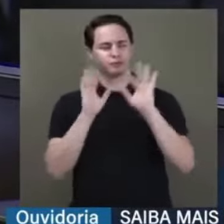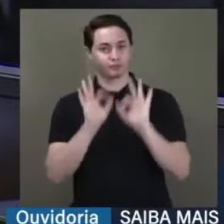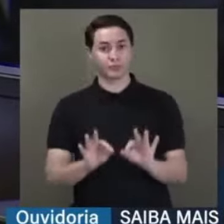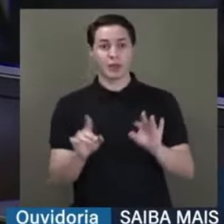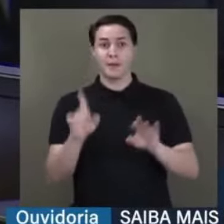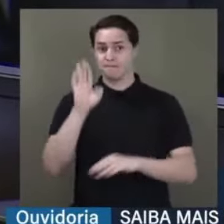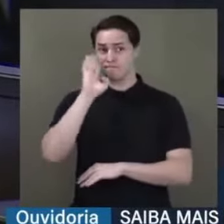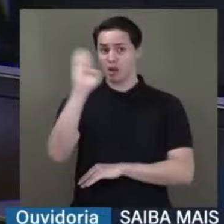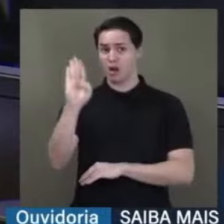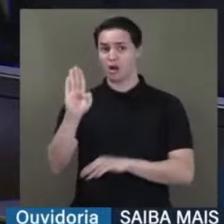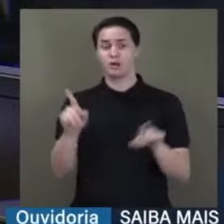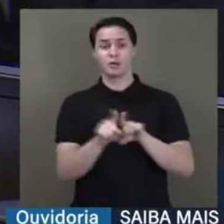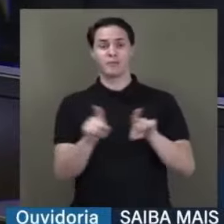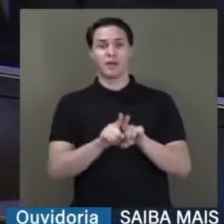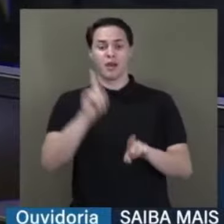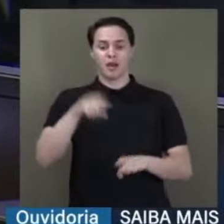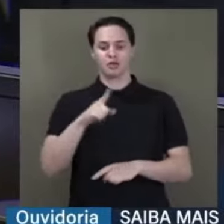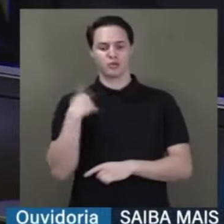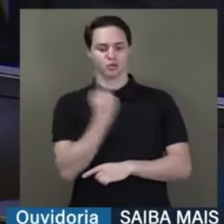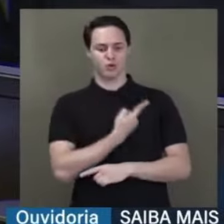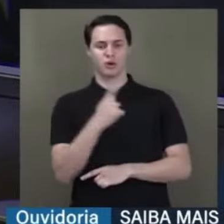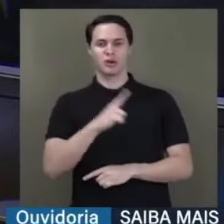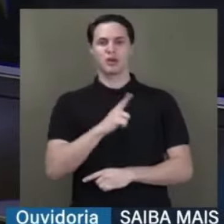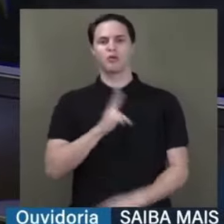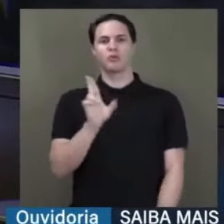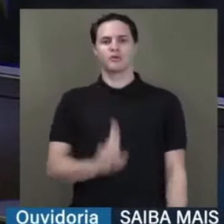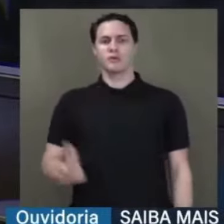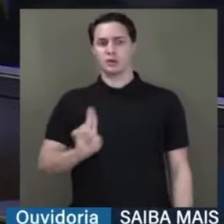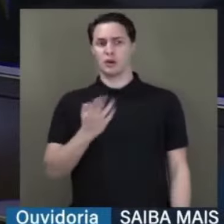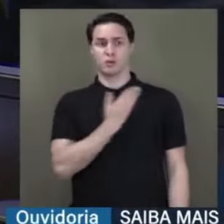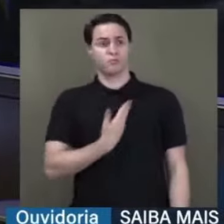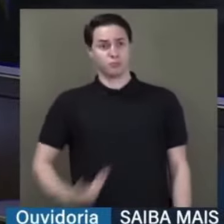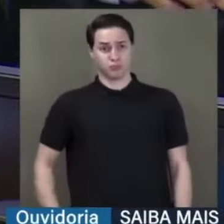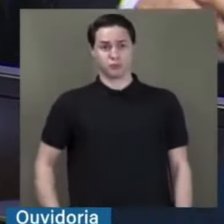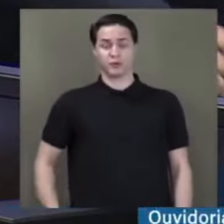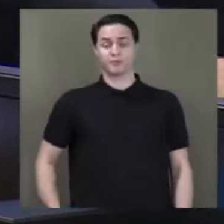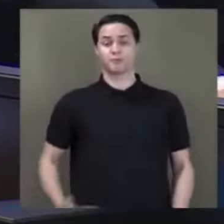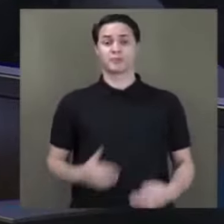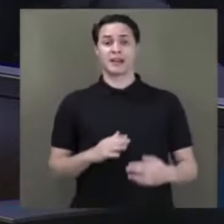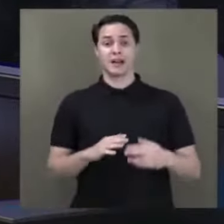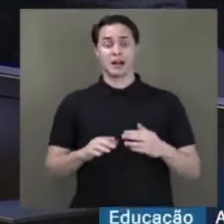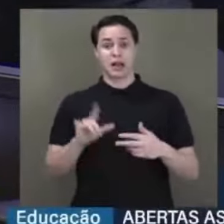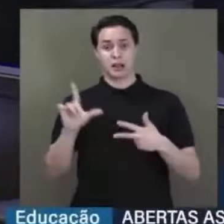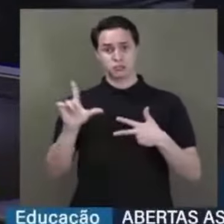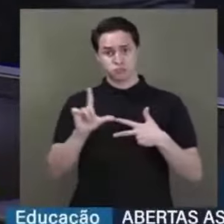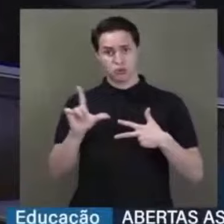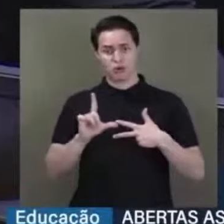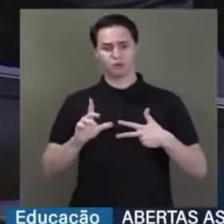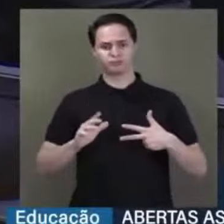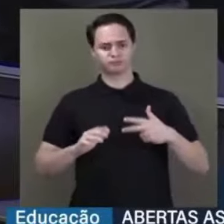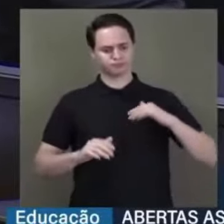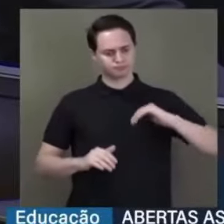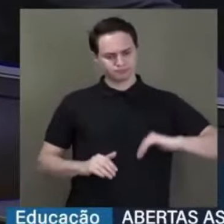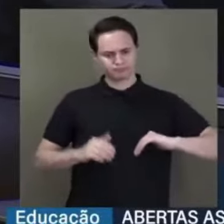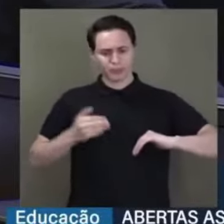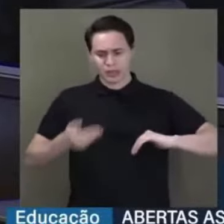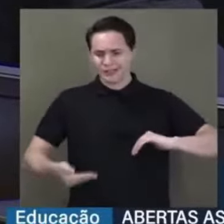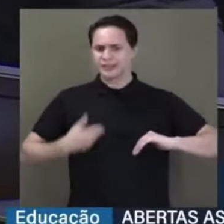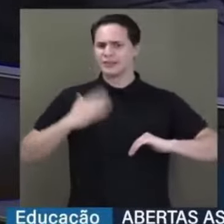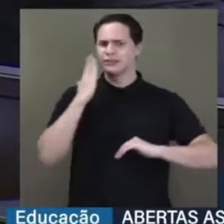sobretudo as nossas universidades públicas as casas do Legislativo reconhecem A